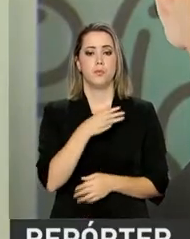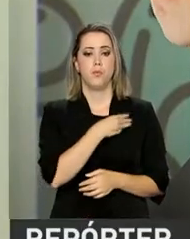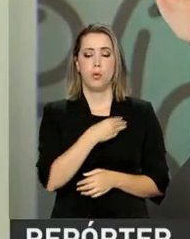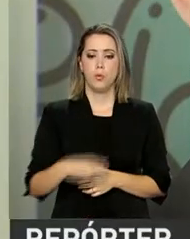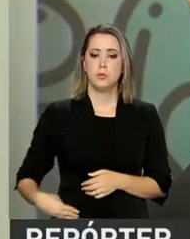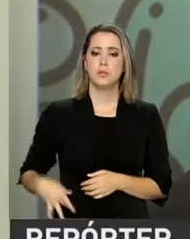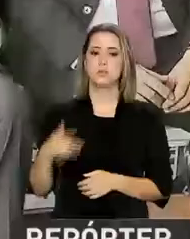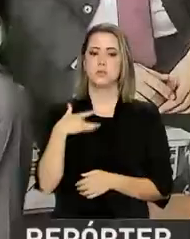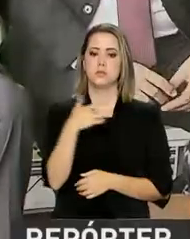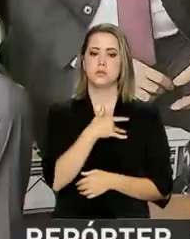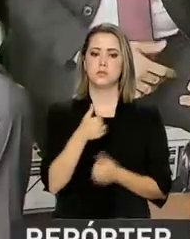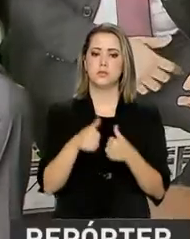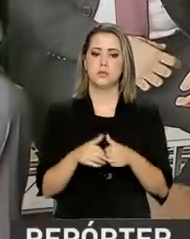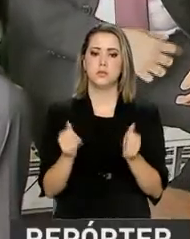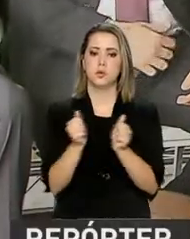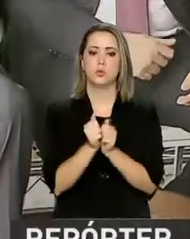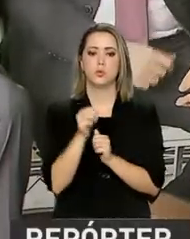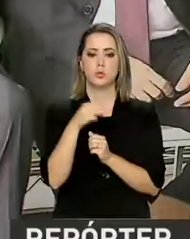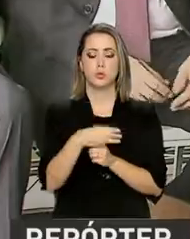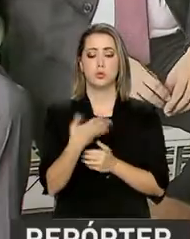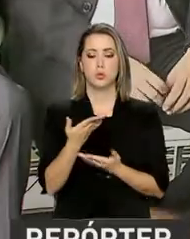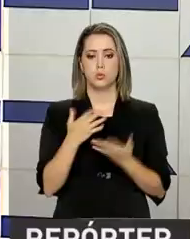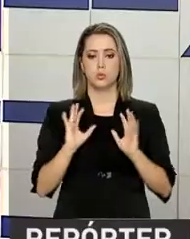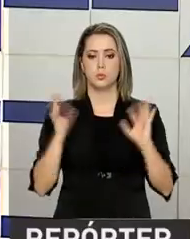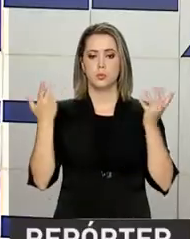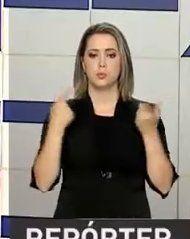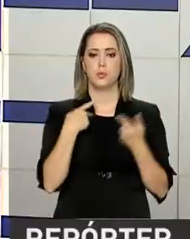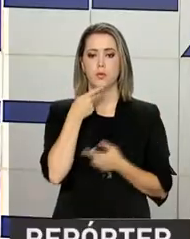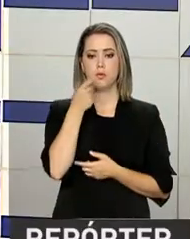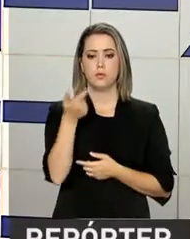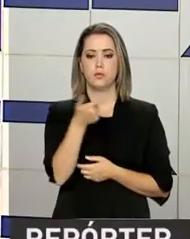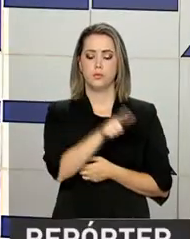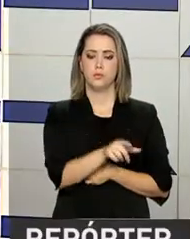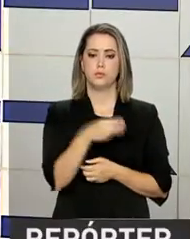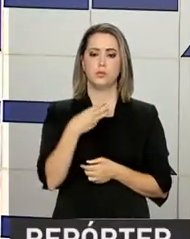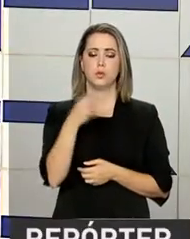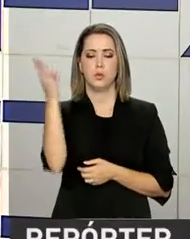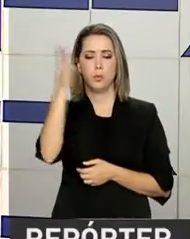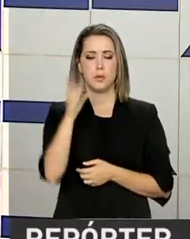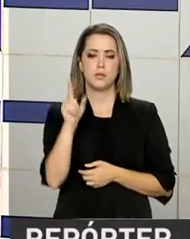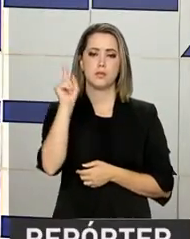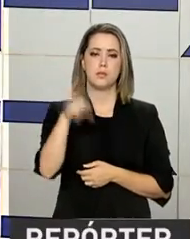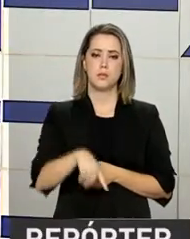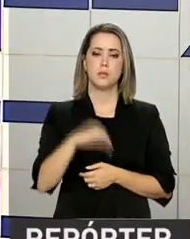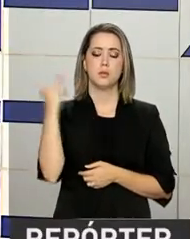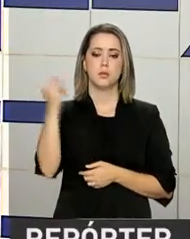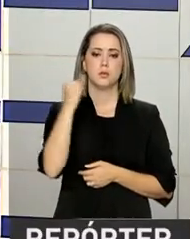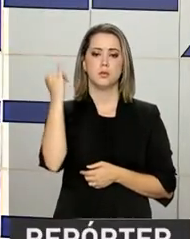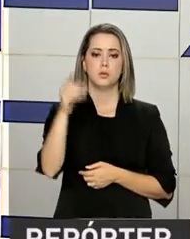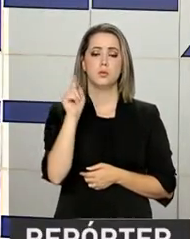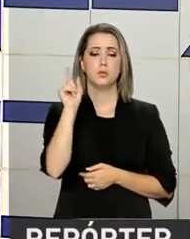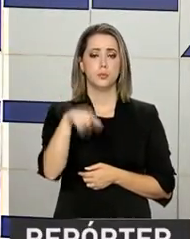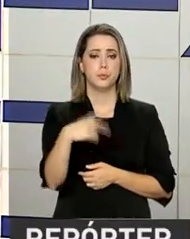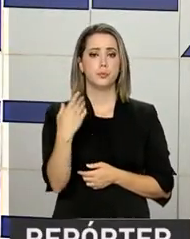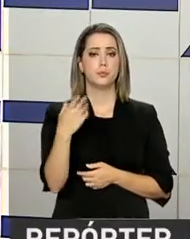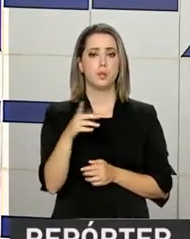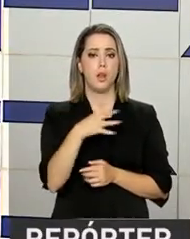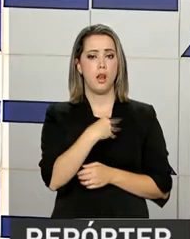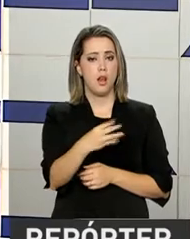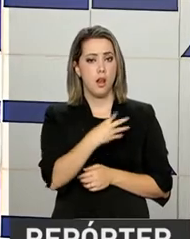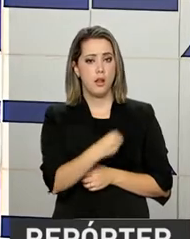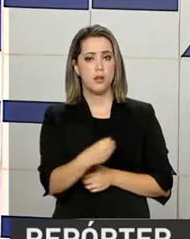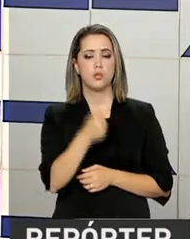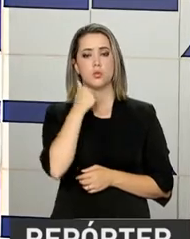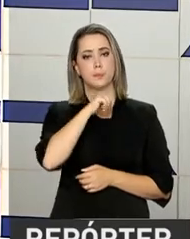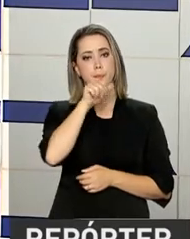saúde que também esteve presente à solenidade reforçou que o brasil é referência quando o assunto é leite materno